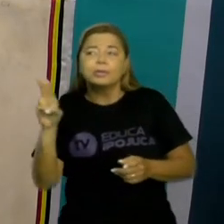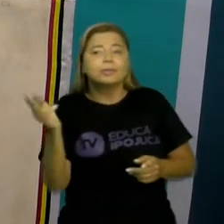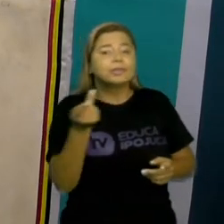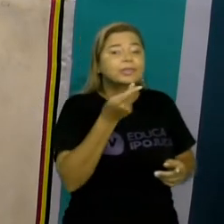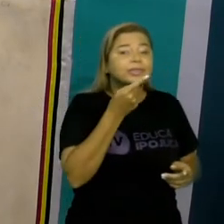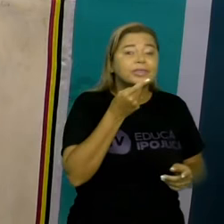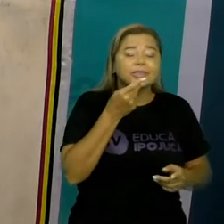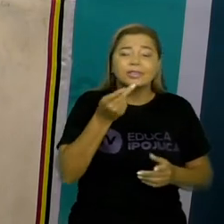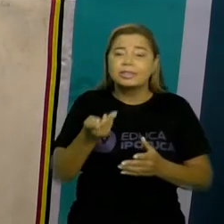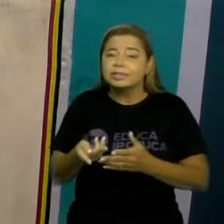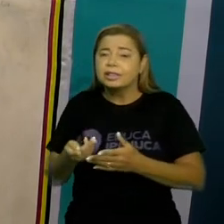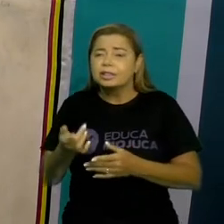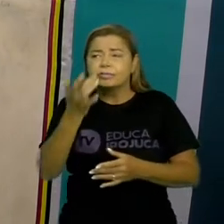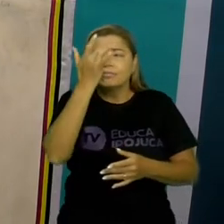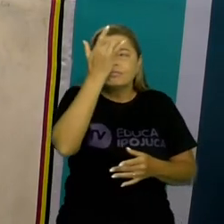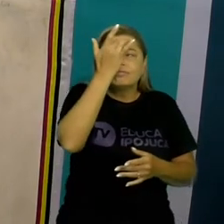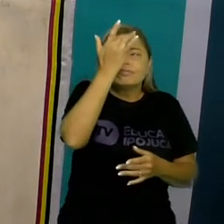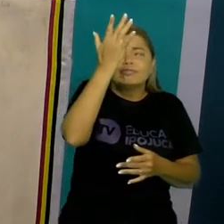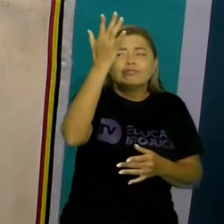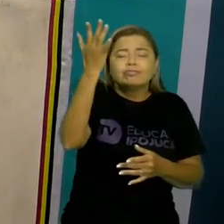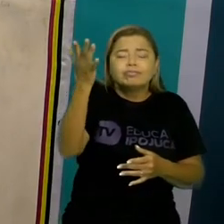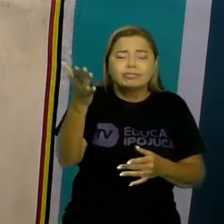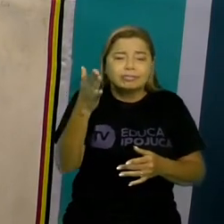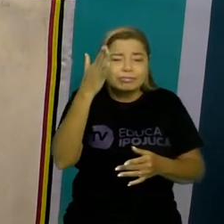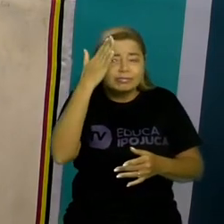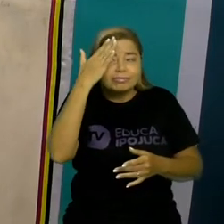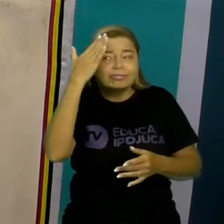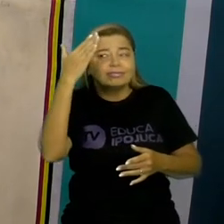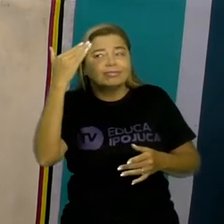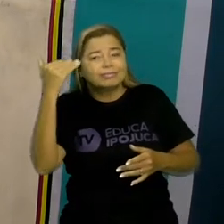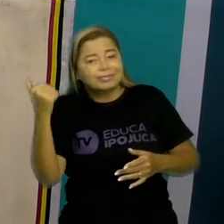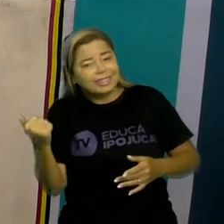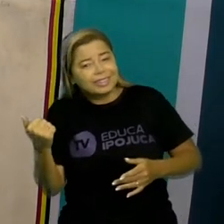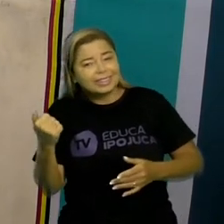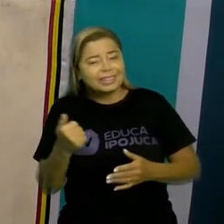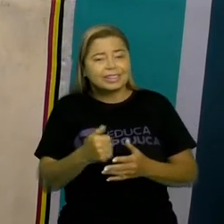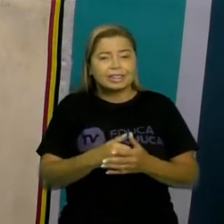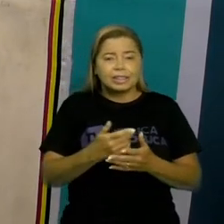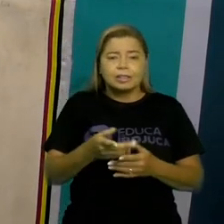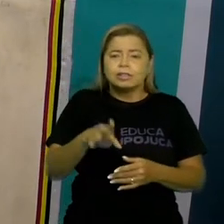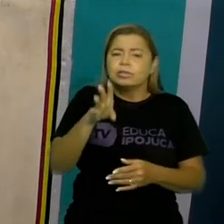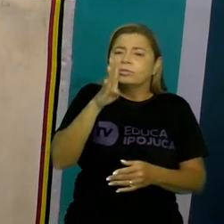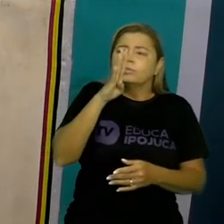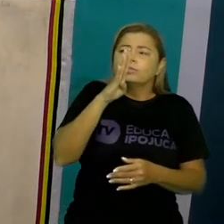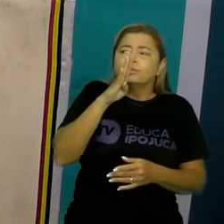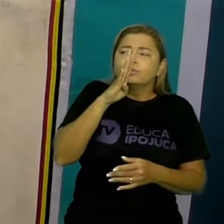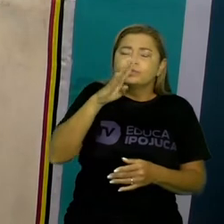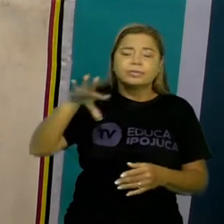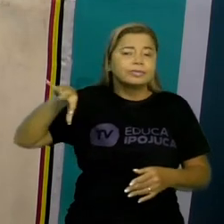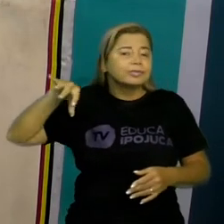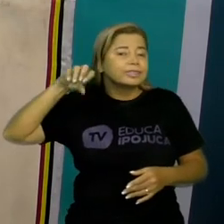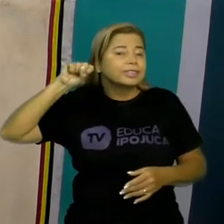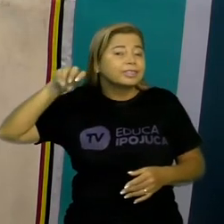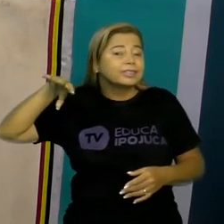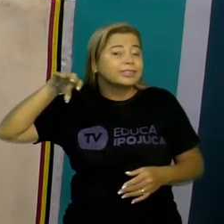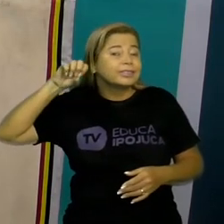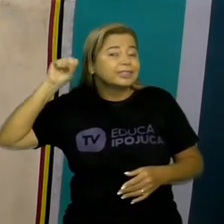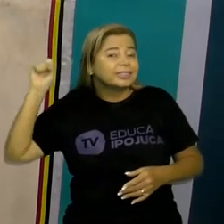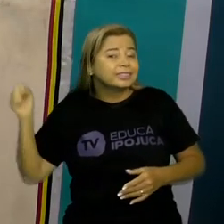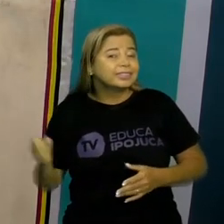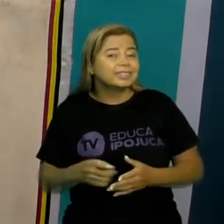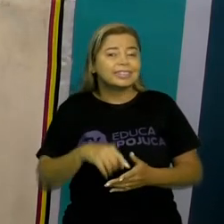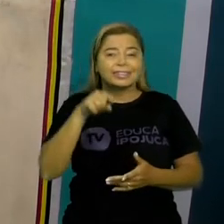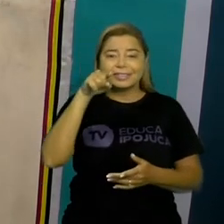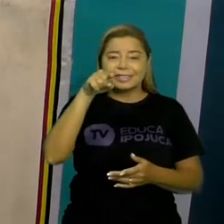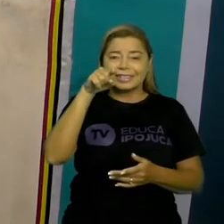falar. É tão fácil de dizer. Faz silêncio pra escutar.